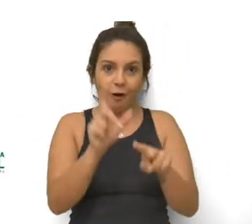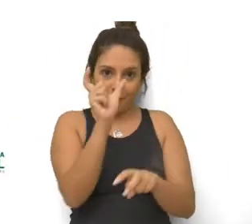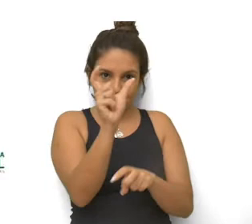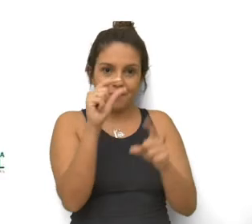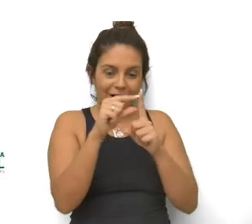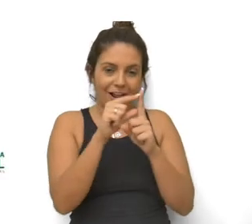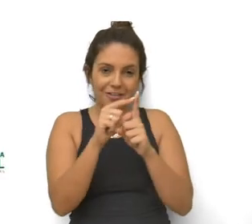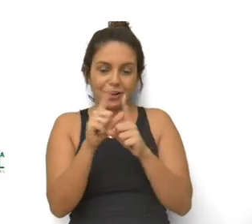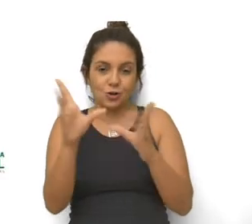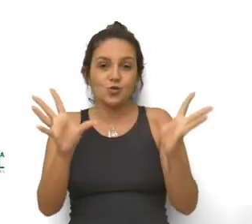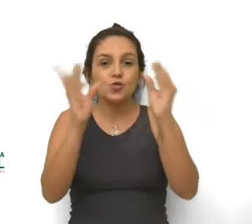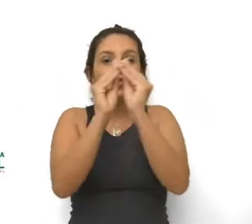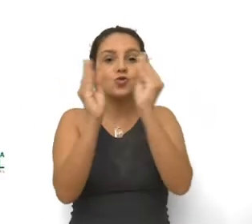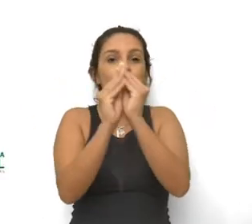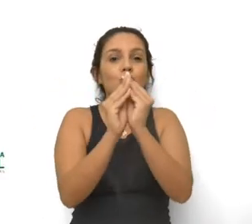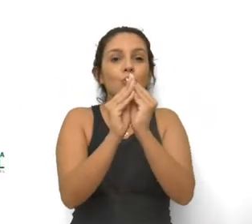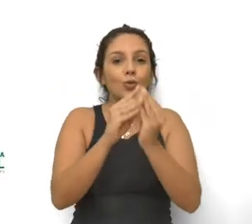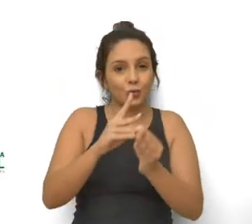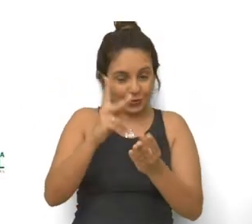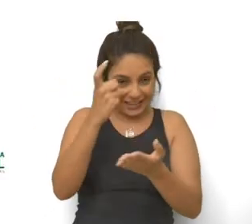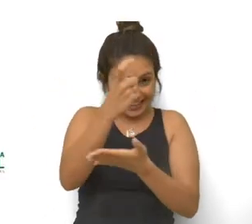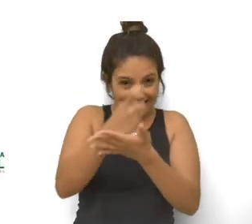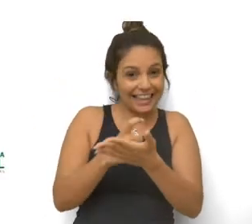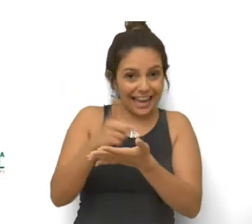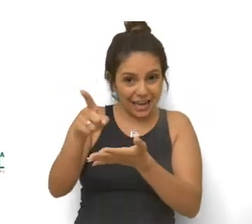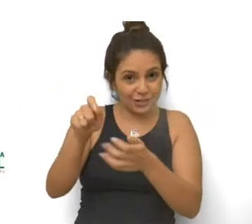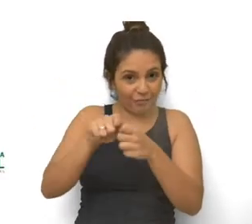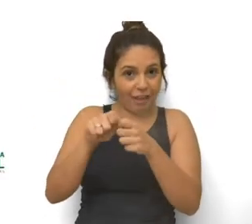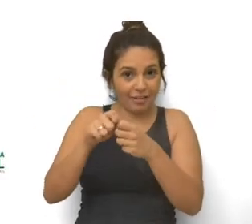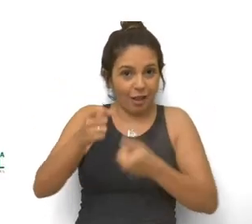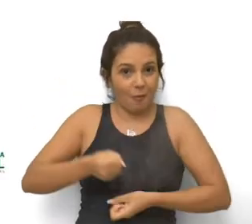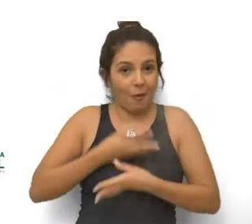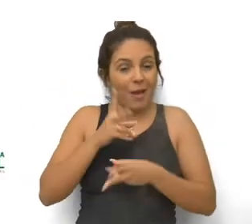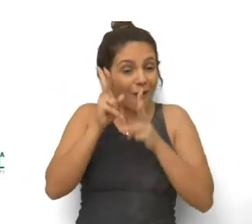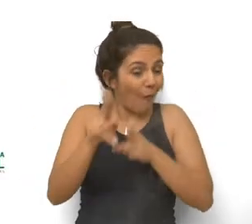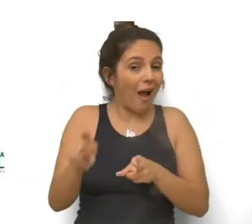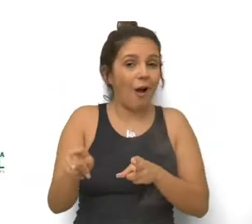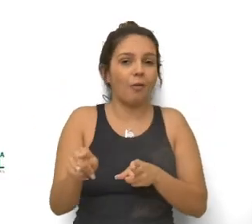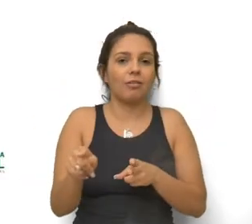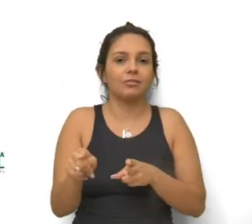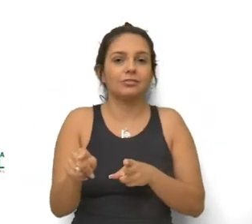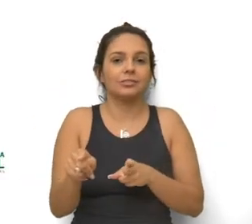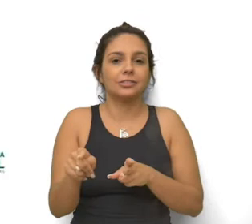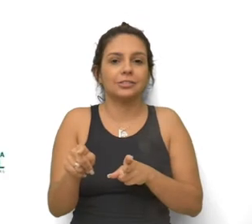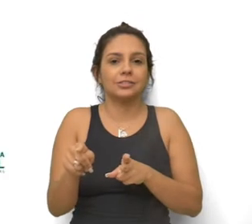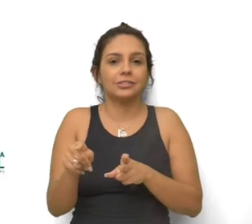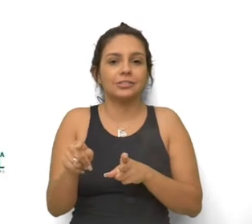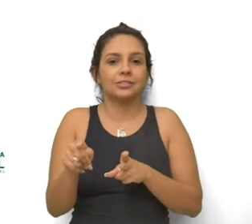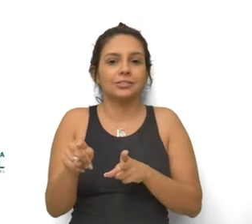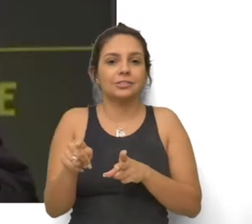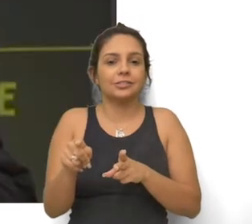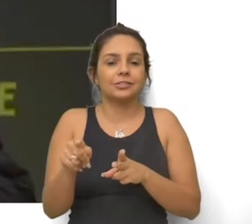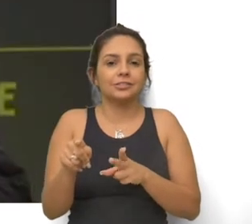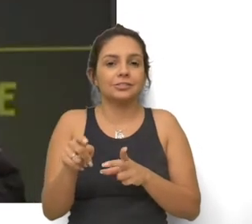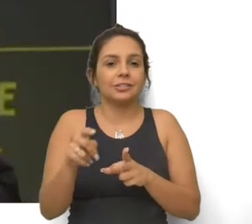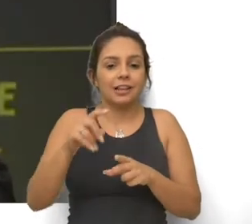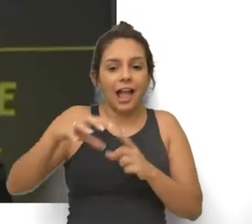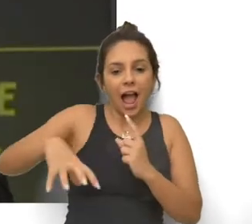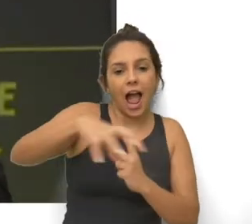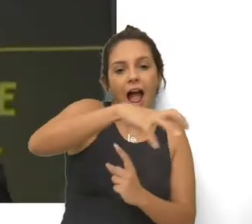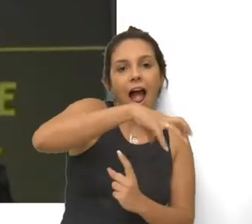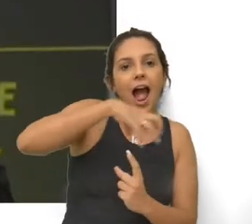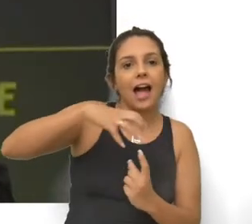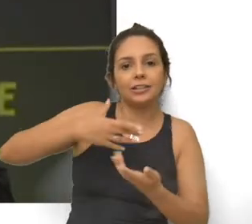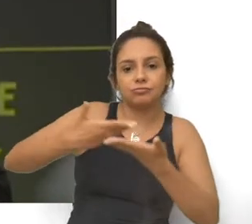estavam conversando. Vocês conseguiram construir uma criação coletiva que interagisse em várias